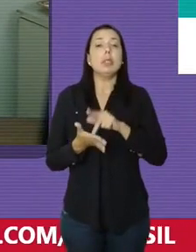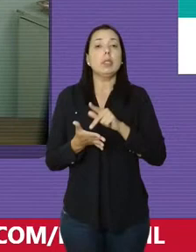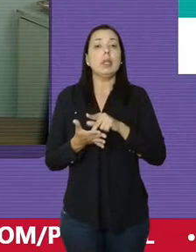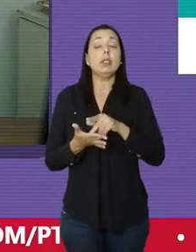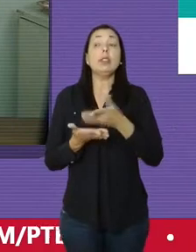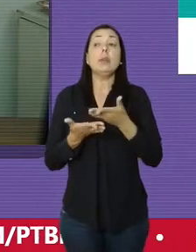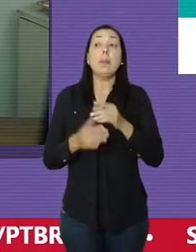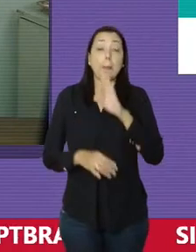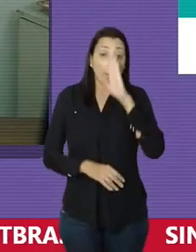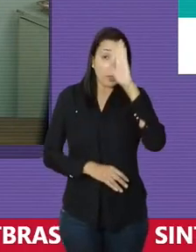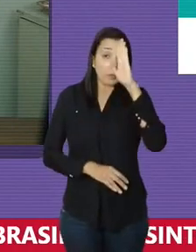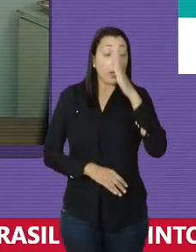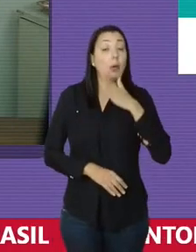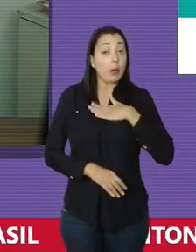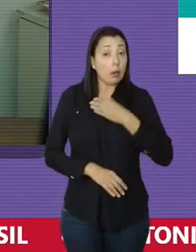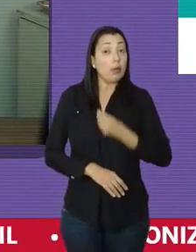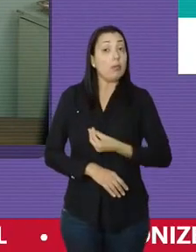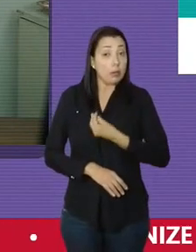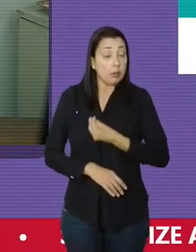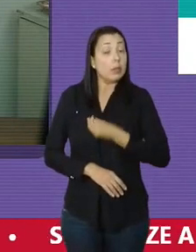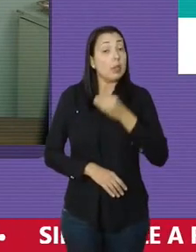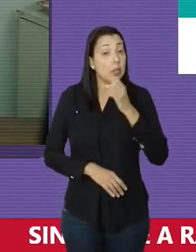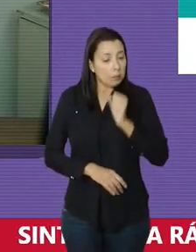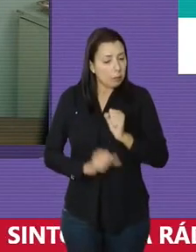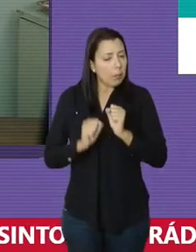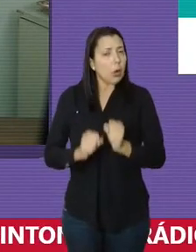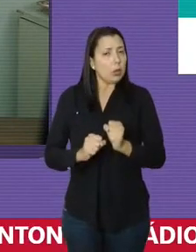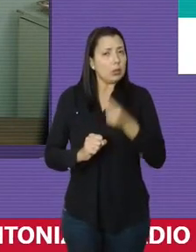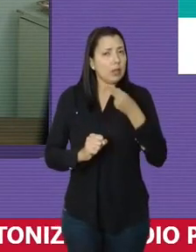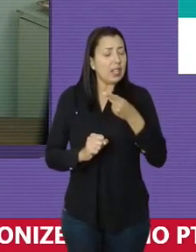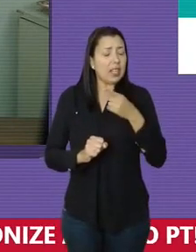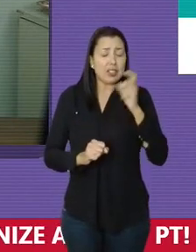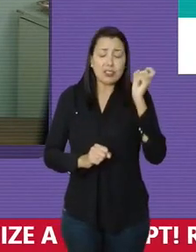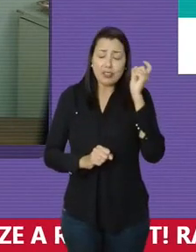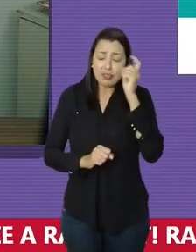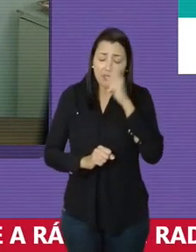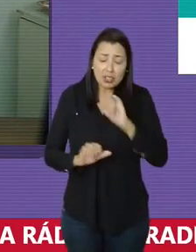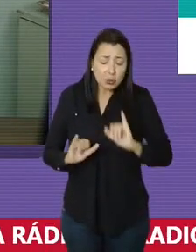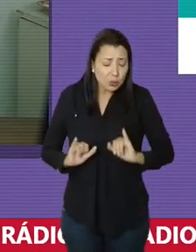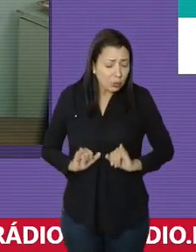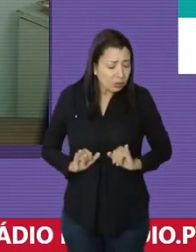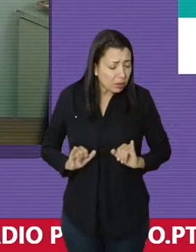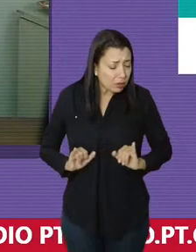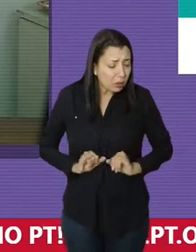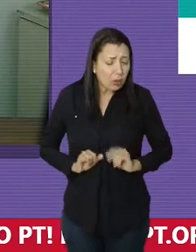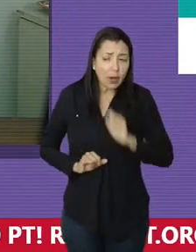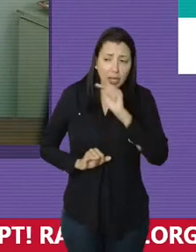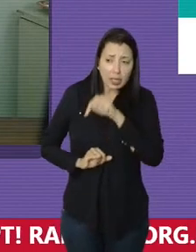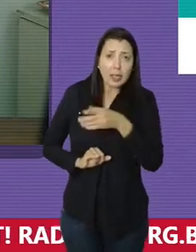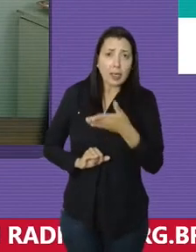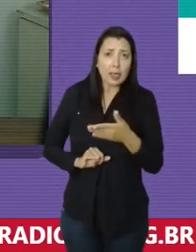uma delas eu vivi e posso dizer que nada foi mais doloroso e assustador do que aquilo.